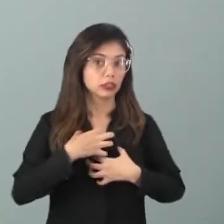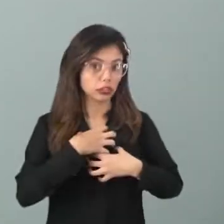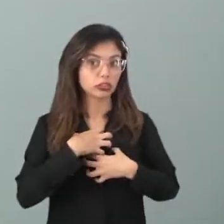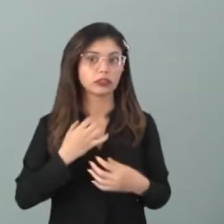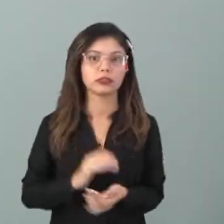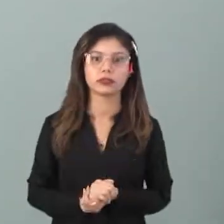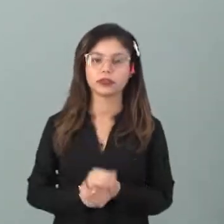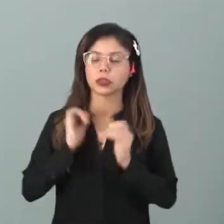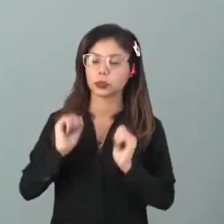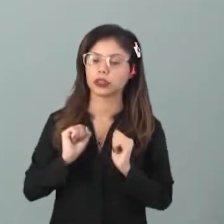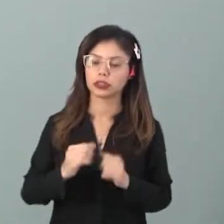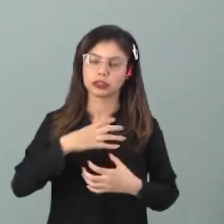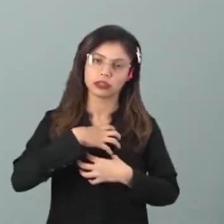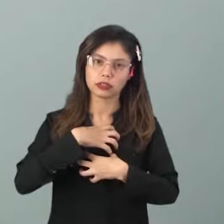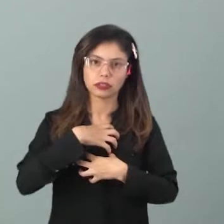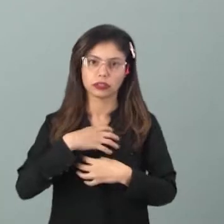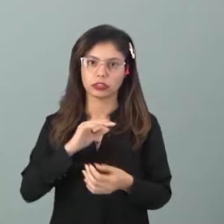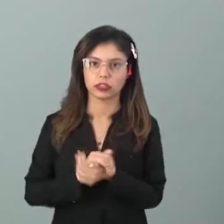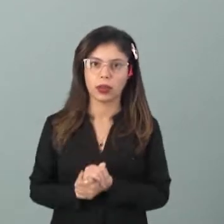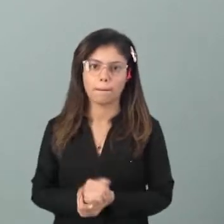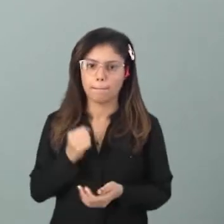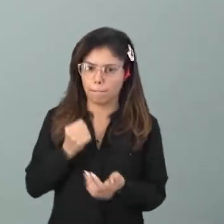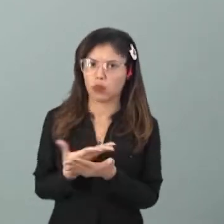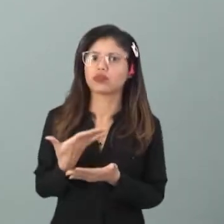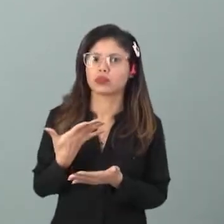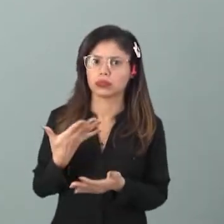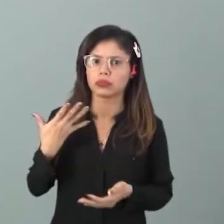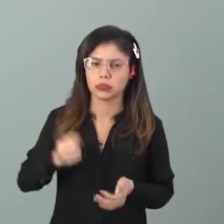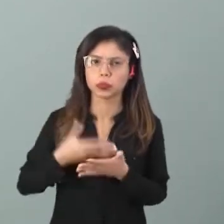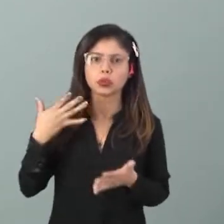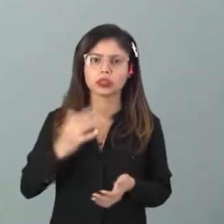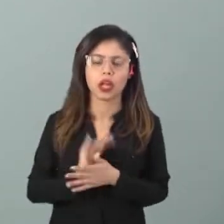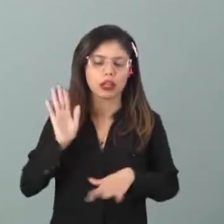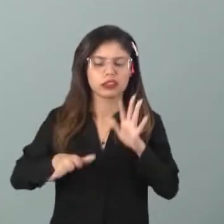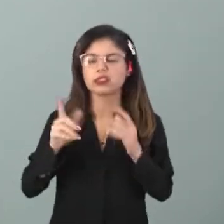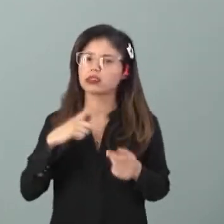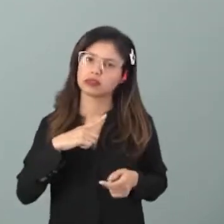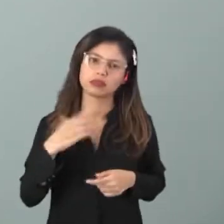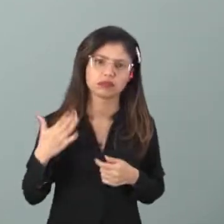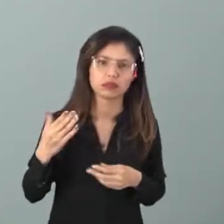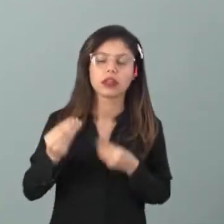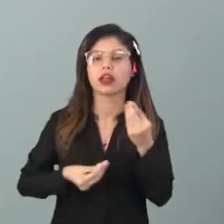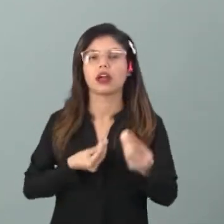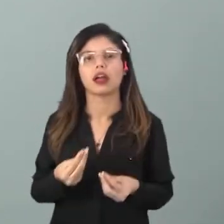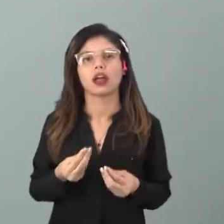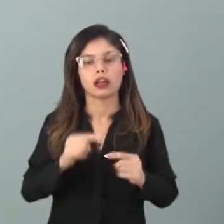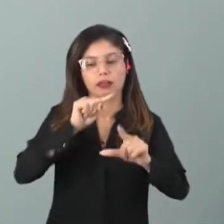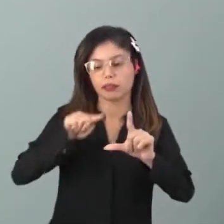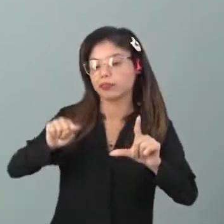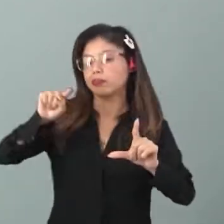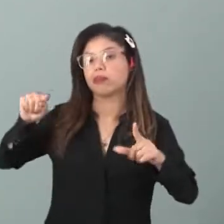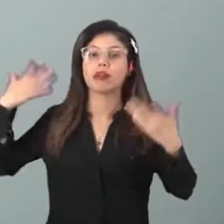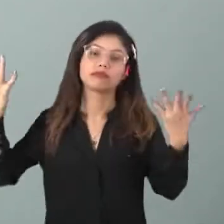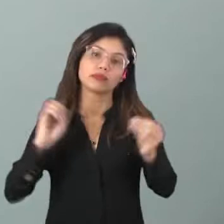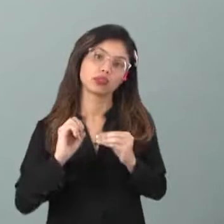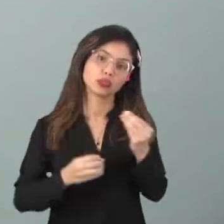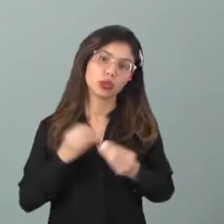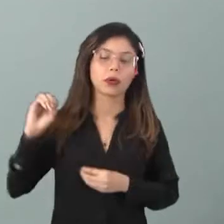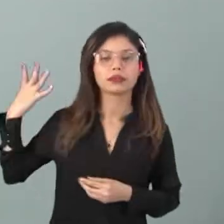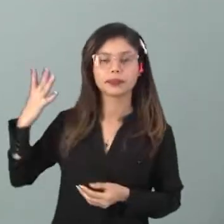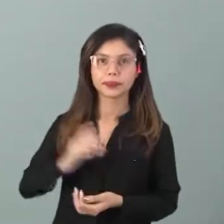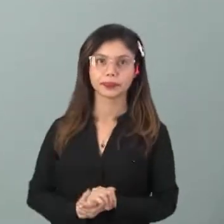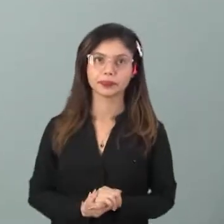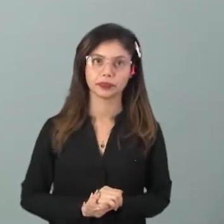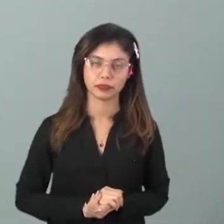E alguns podem ser sentidos de uma forma mais intensa e outros nem tanto, porque depende muito da escala em que ele vai acontecer, tá?